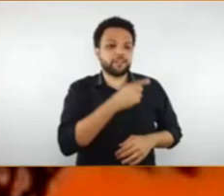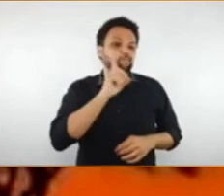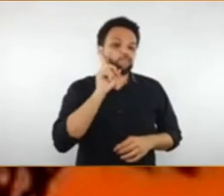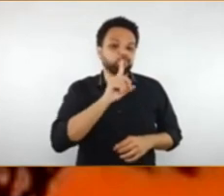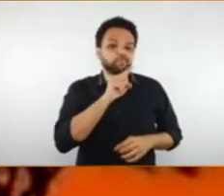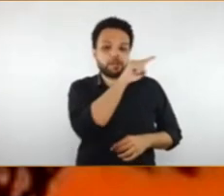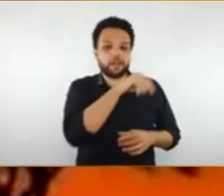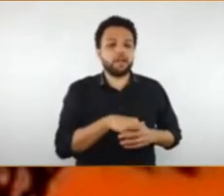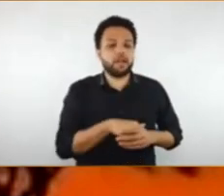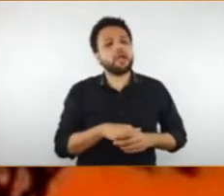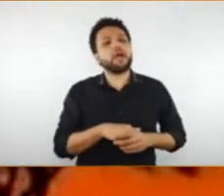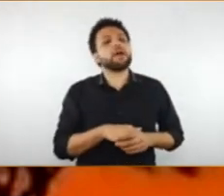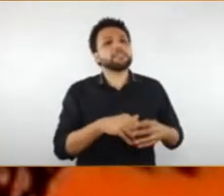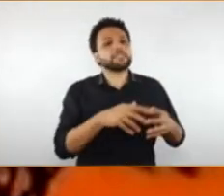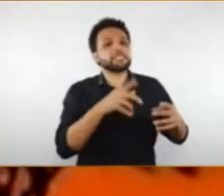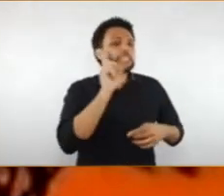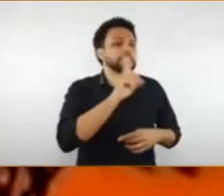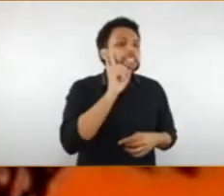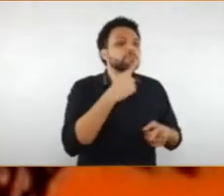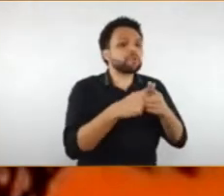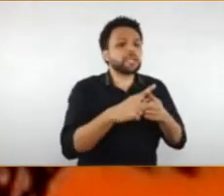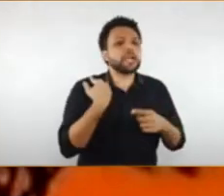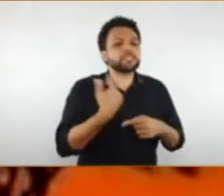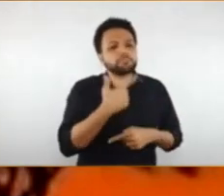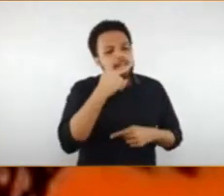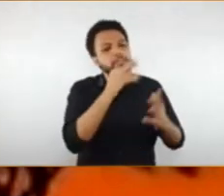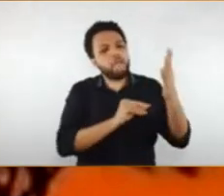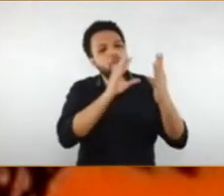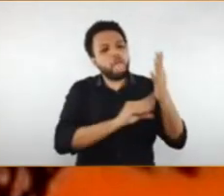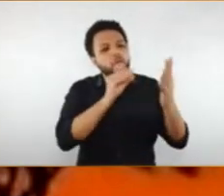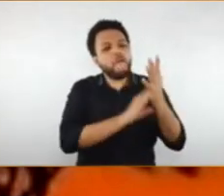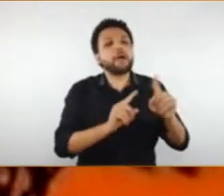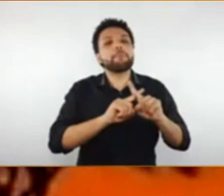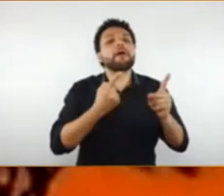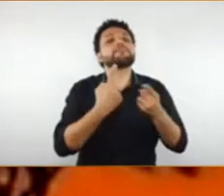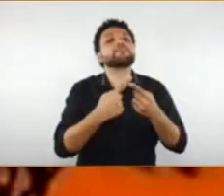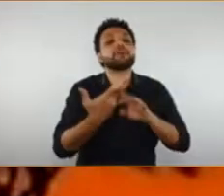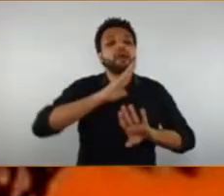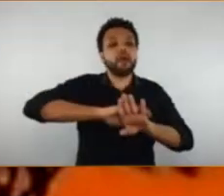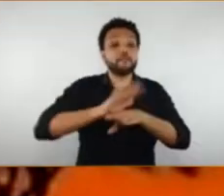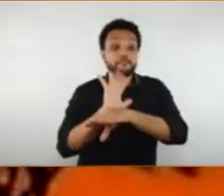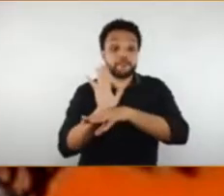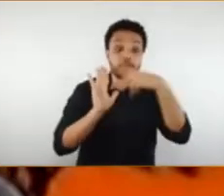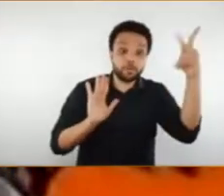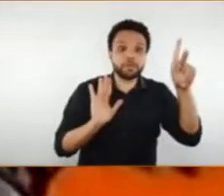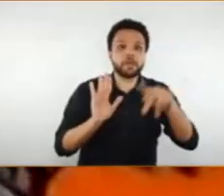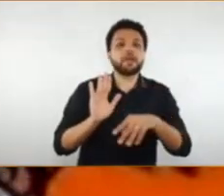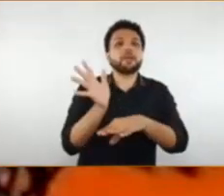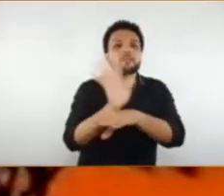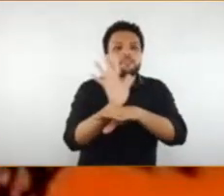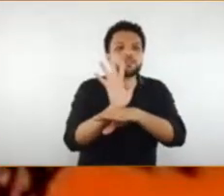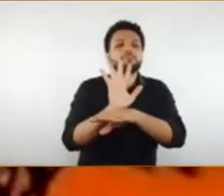é reforçado a cada filme que a gente assiste, né? Então, não por acaso, a Dorothy, quem lembra